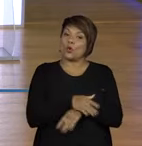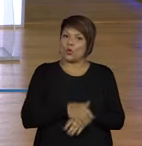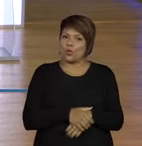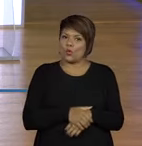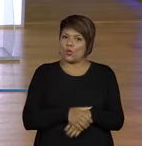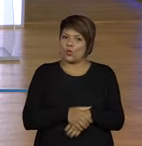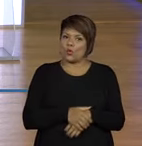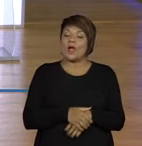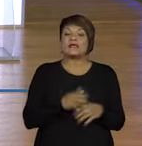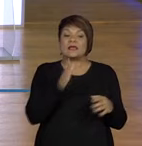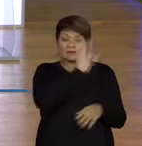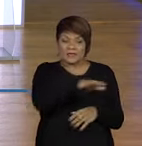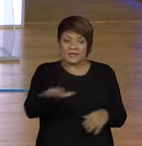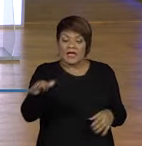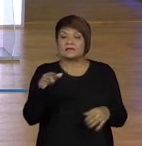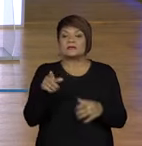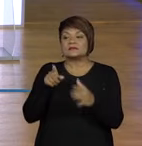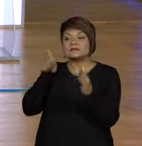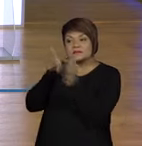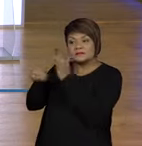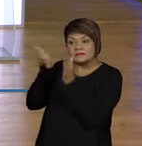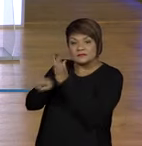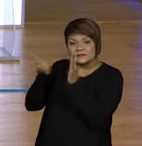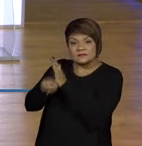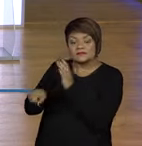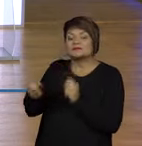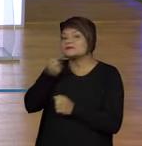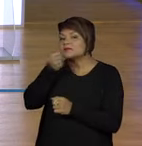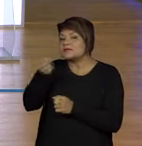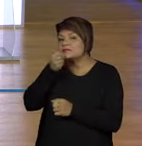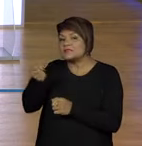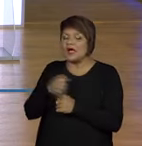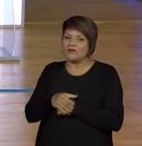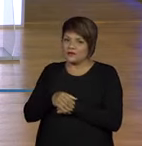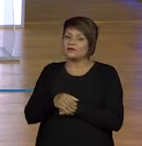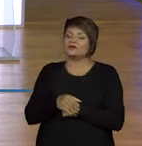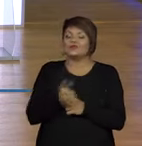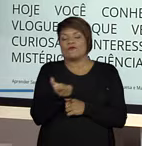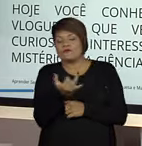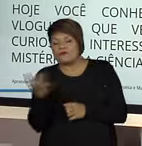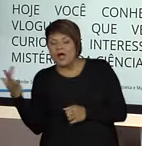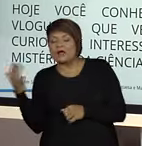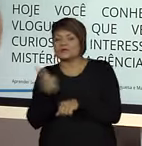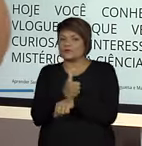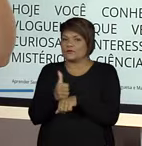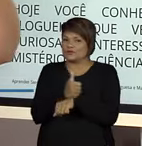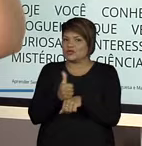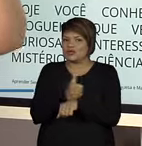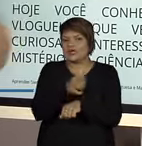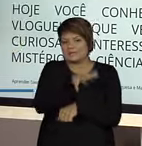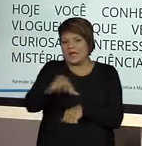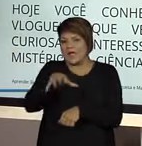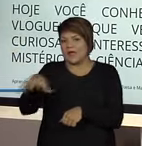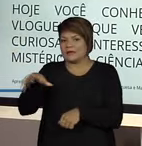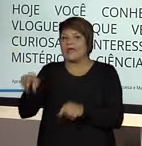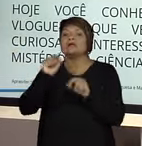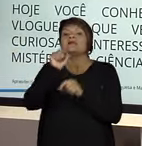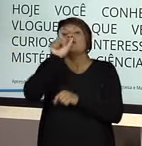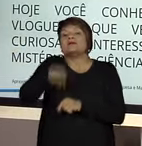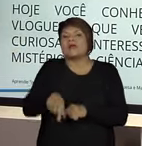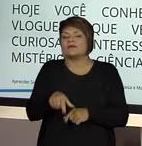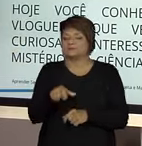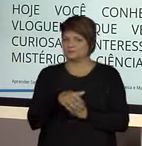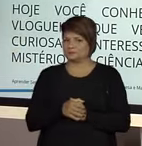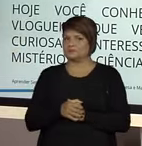crianças entrevistavam vários profissionais de diversas áreas. Legal. Muito legal. Então, quer dizer, vocês já participaram